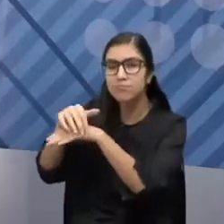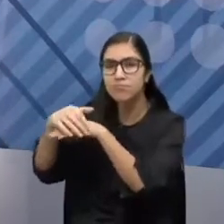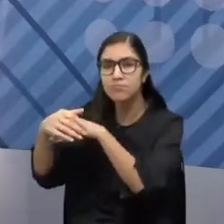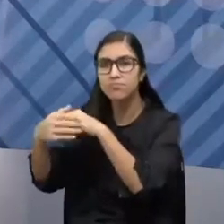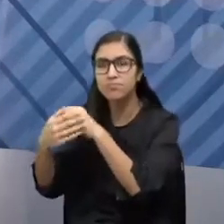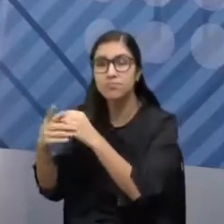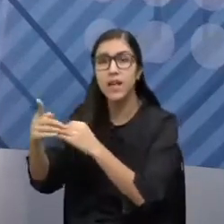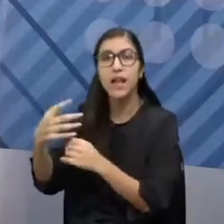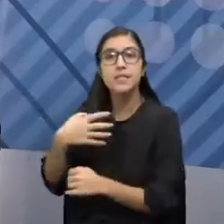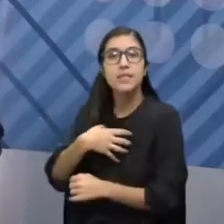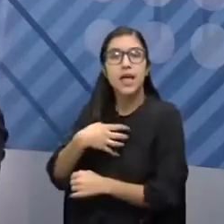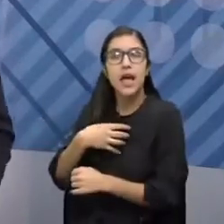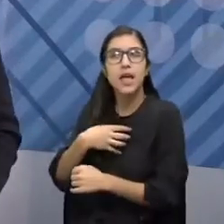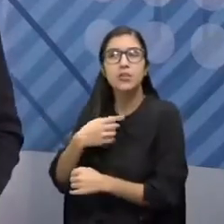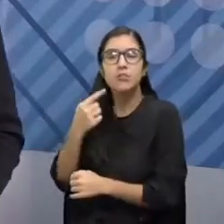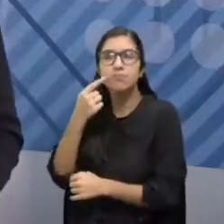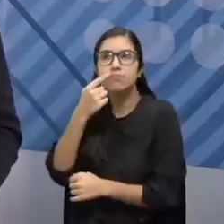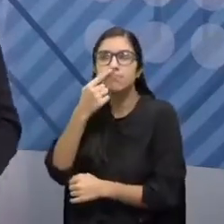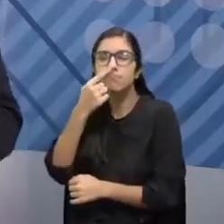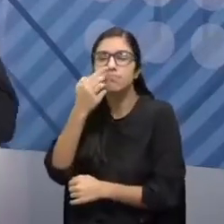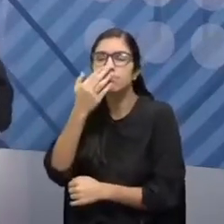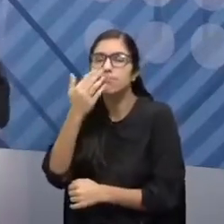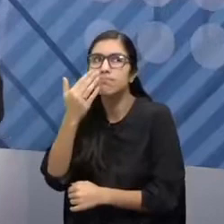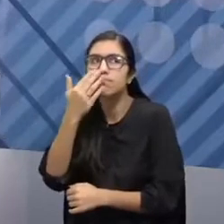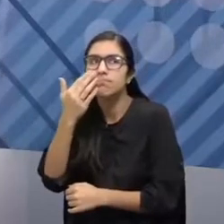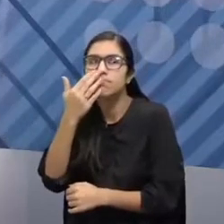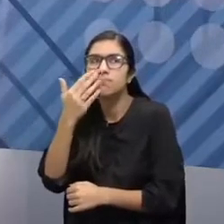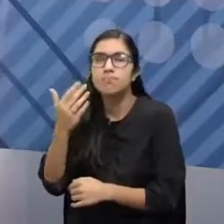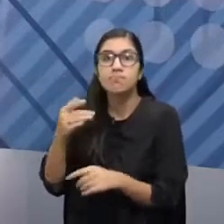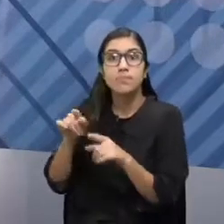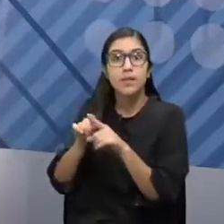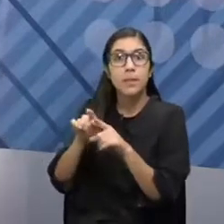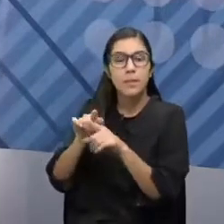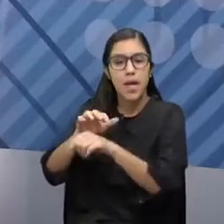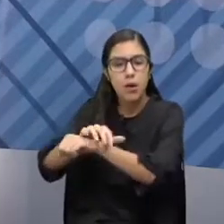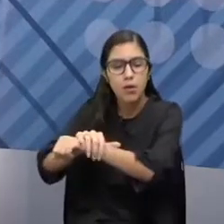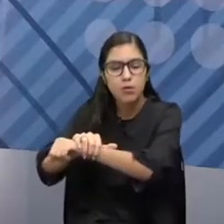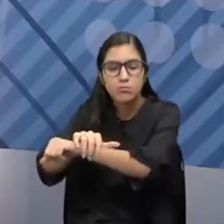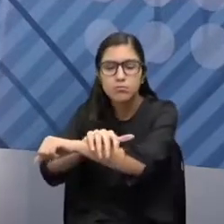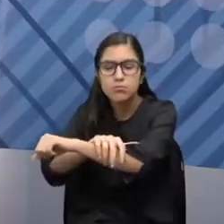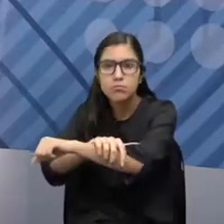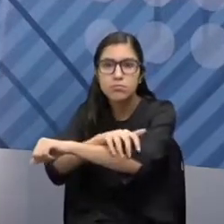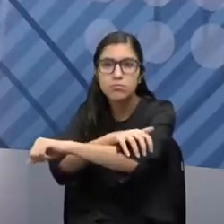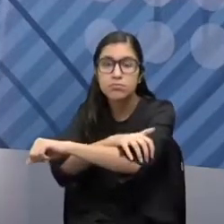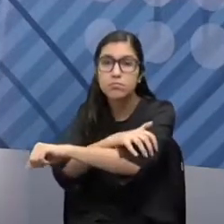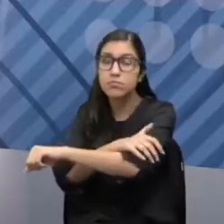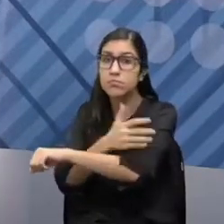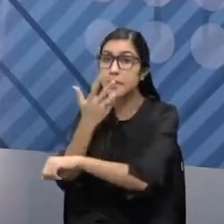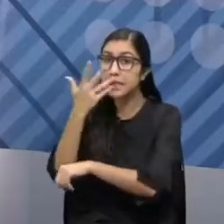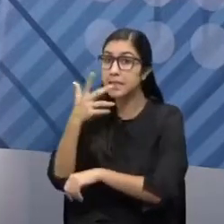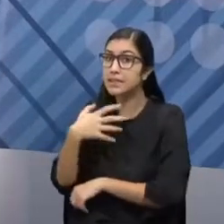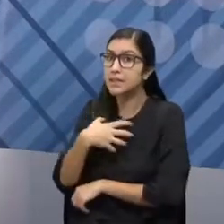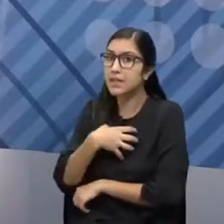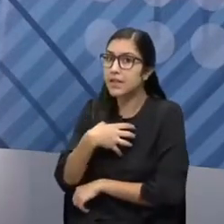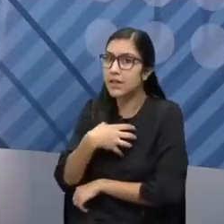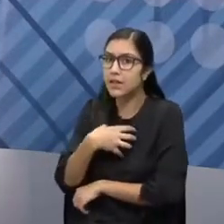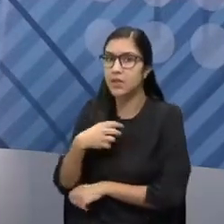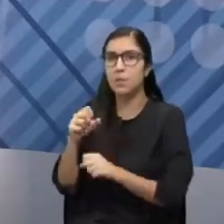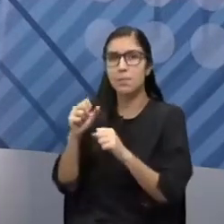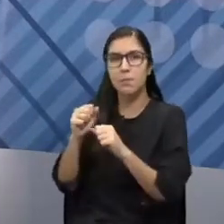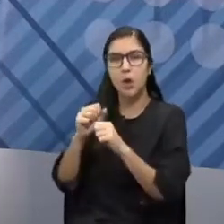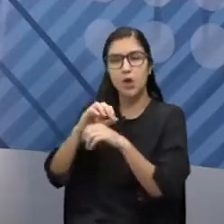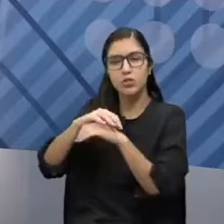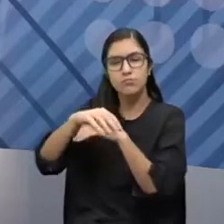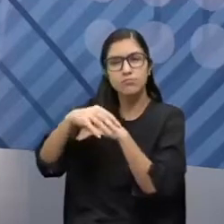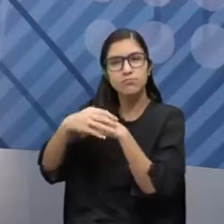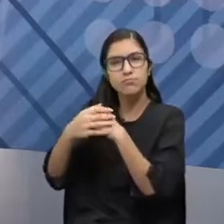ela vai sentindo a sua pele, o seu perfume, a sua apreensão, né? Você pode fazer até